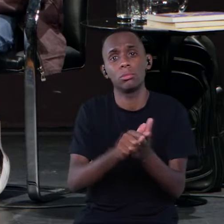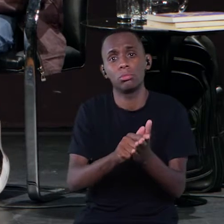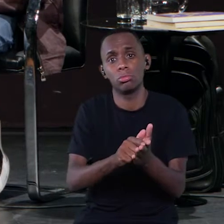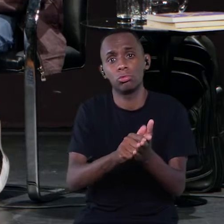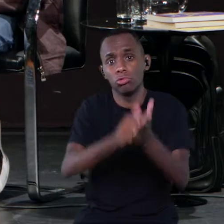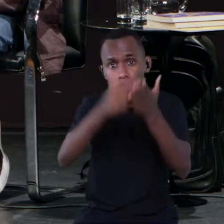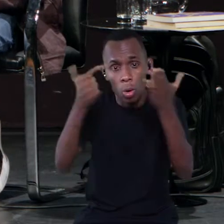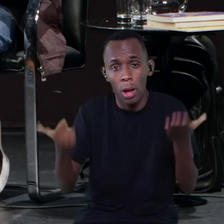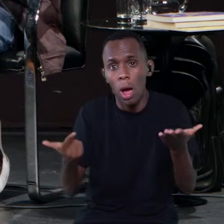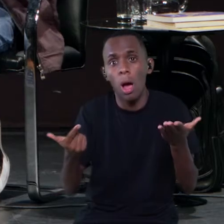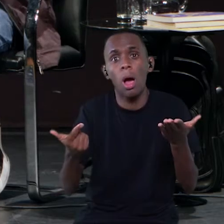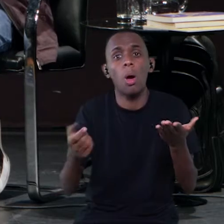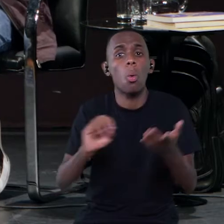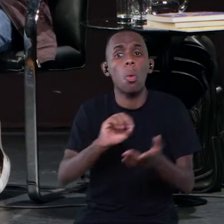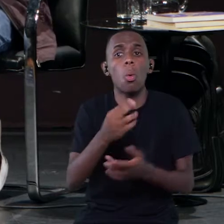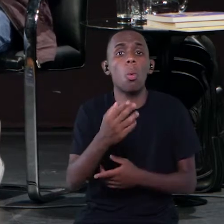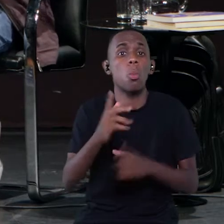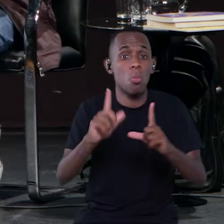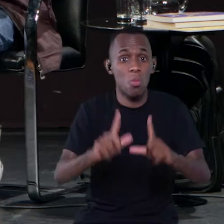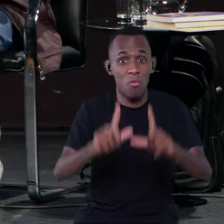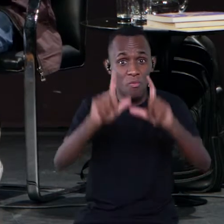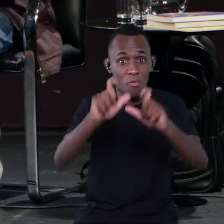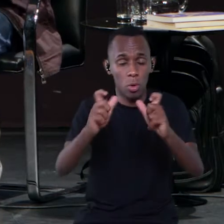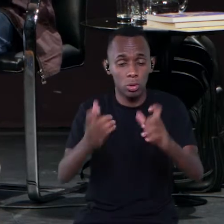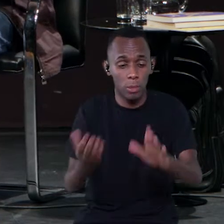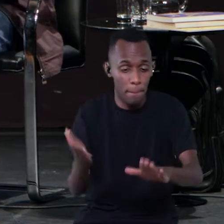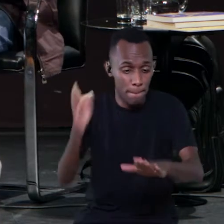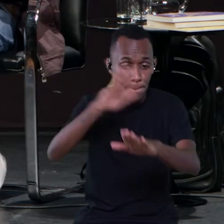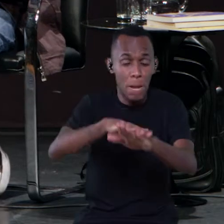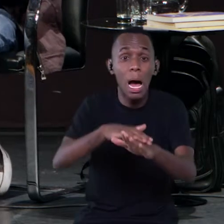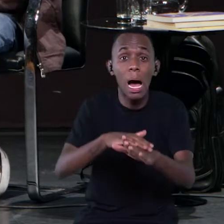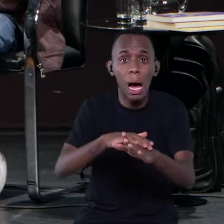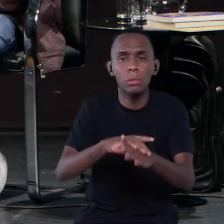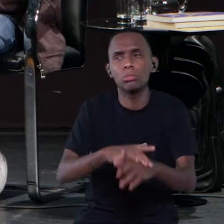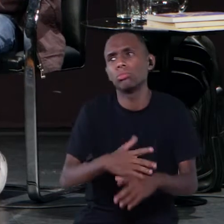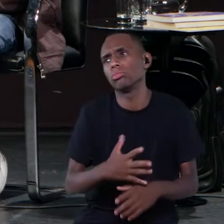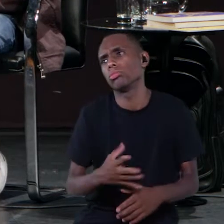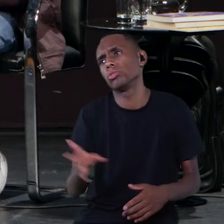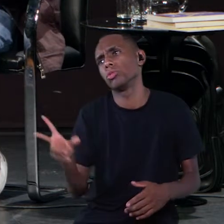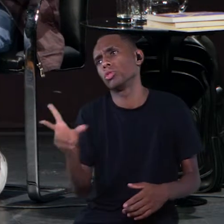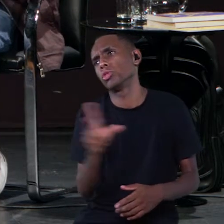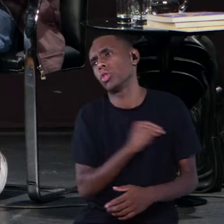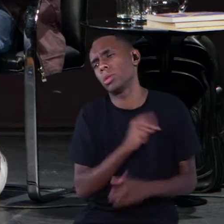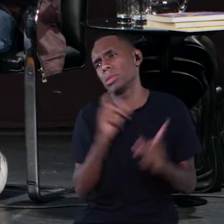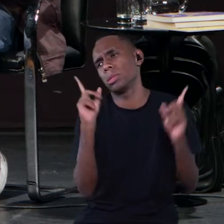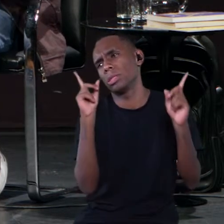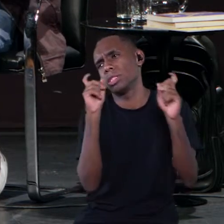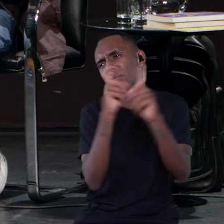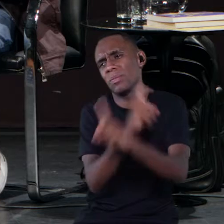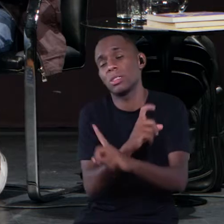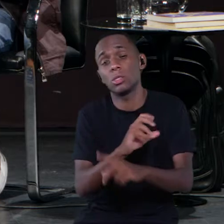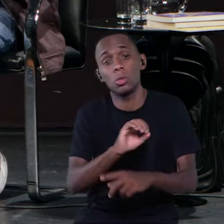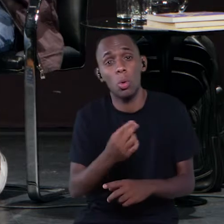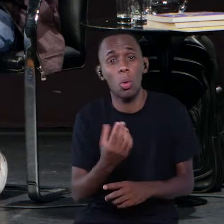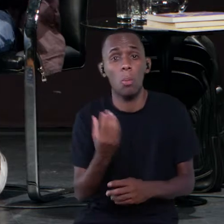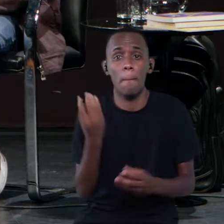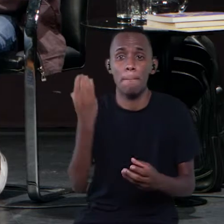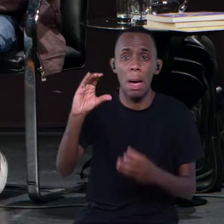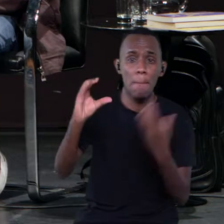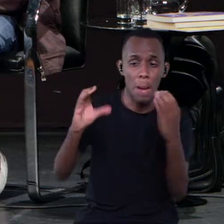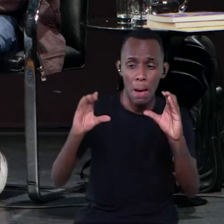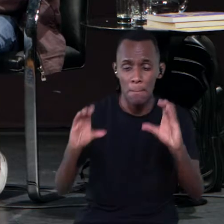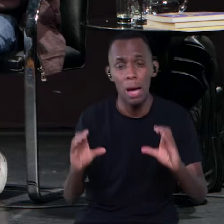odisseia. Uma foto de algum de nós numa capa de jornal era uma coisa extraordinária. Publicar em determinados jornais, como o suplemento